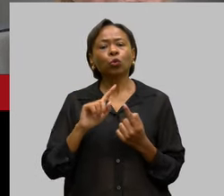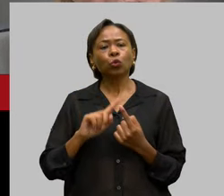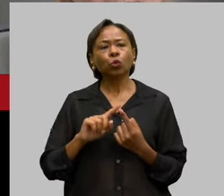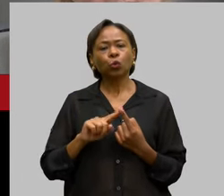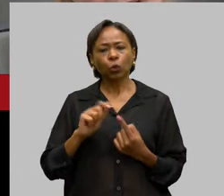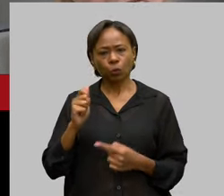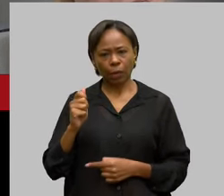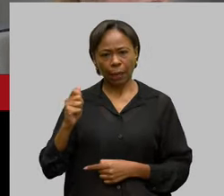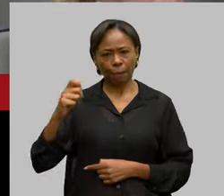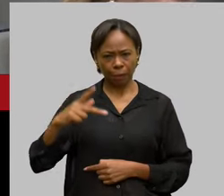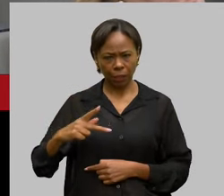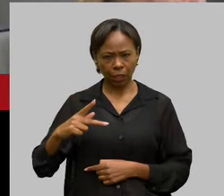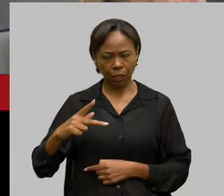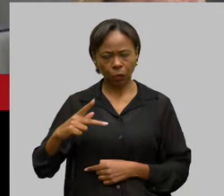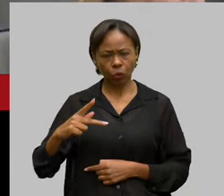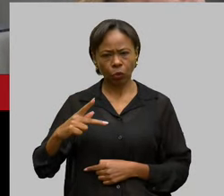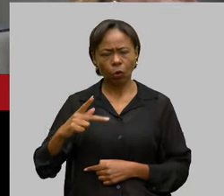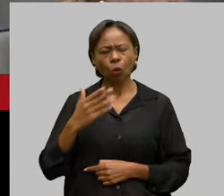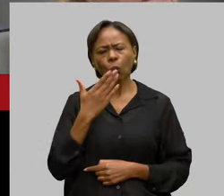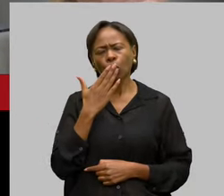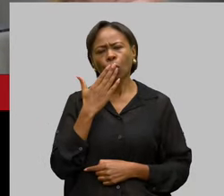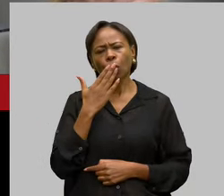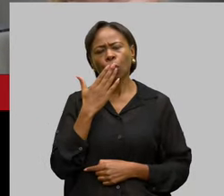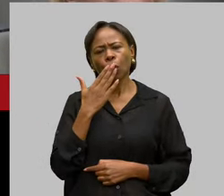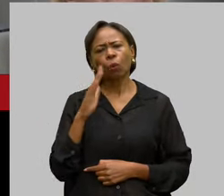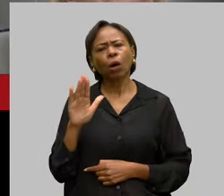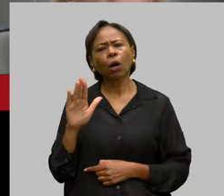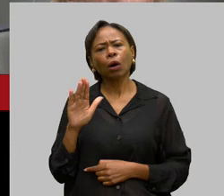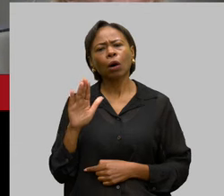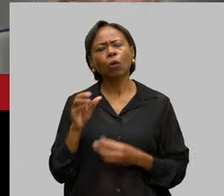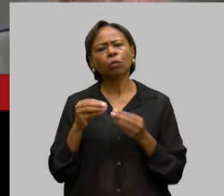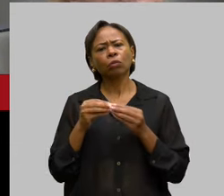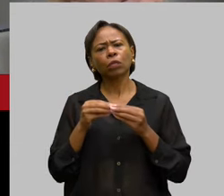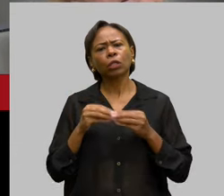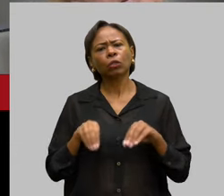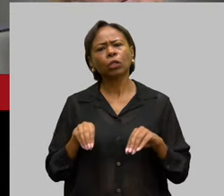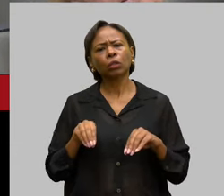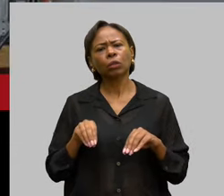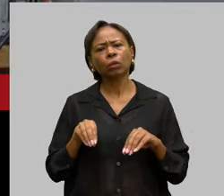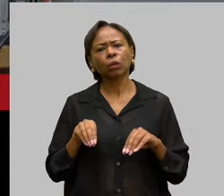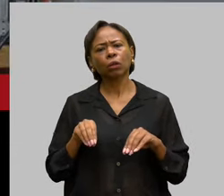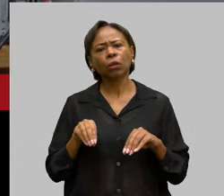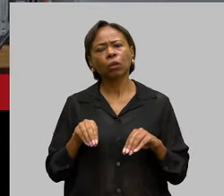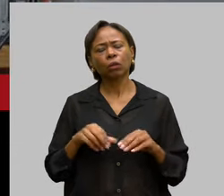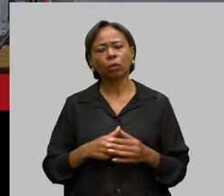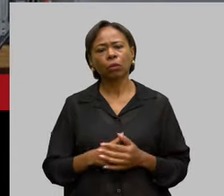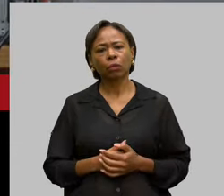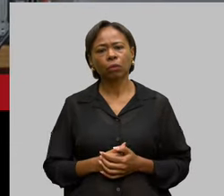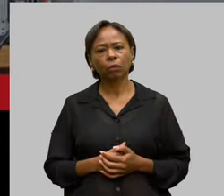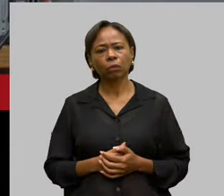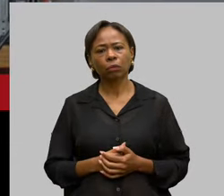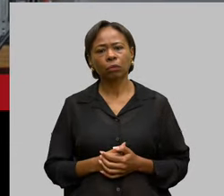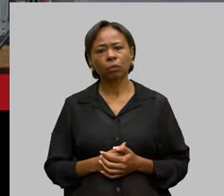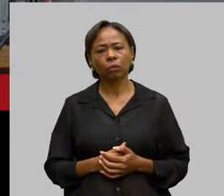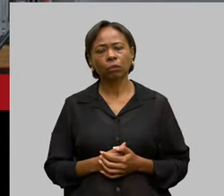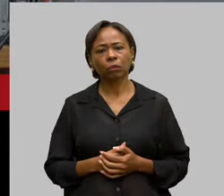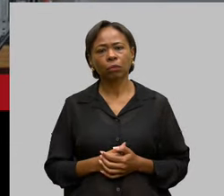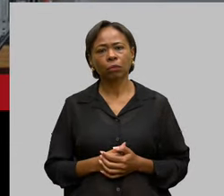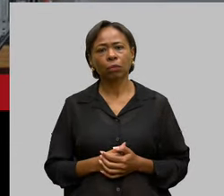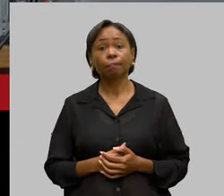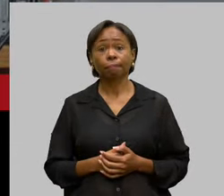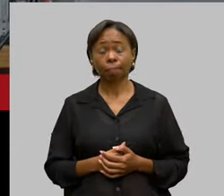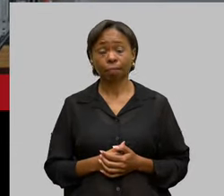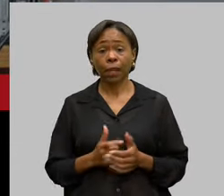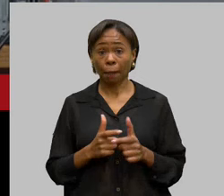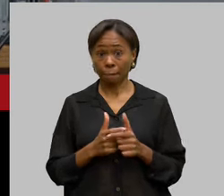eh qual que seria o o prejuízo deles bom eh em na grande maioria dos